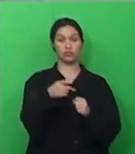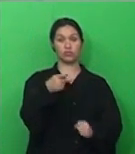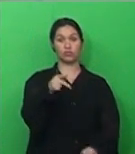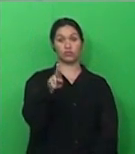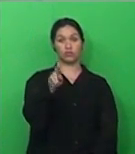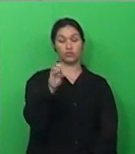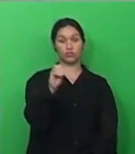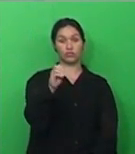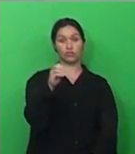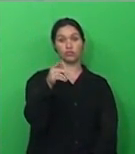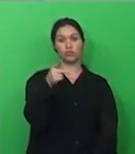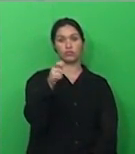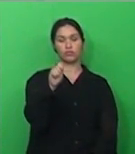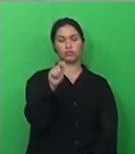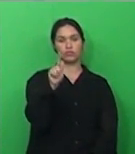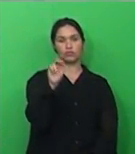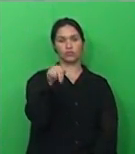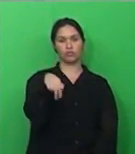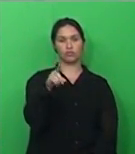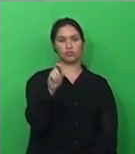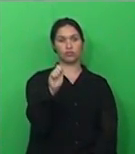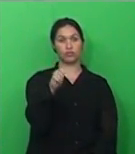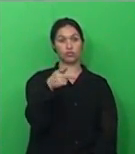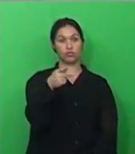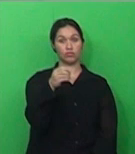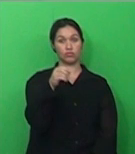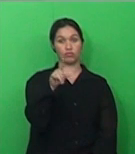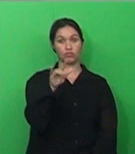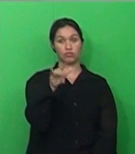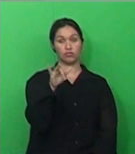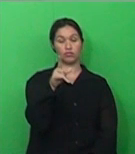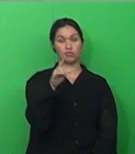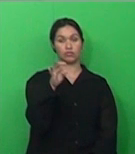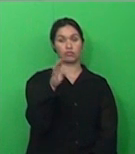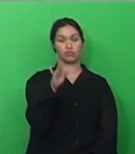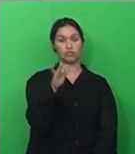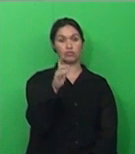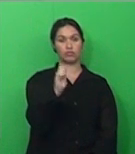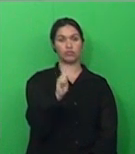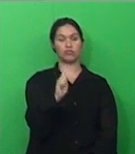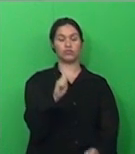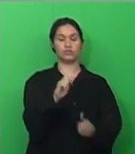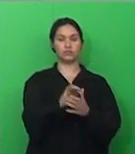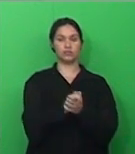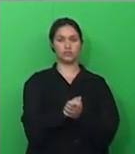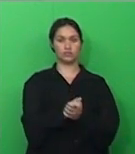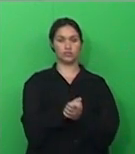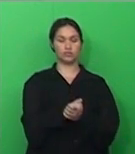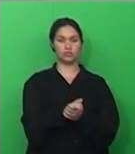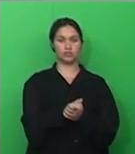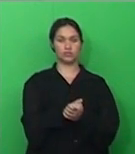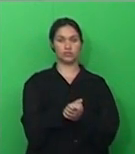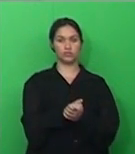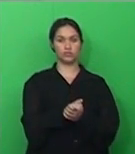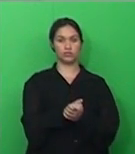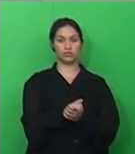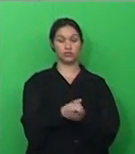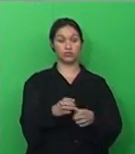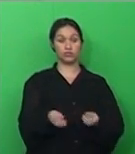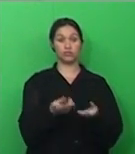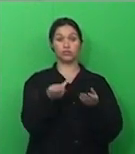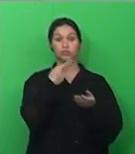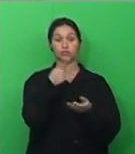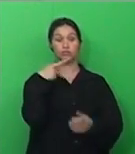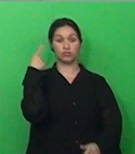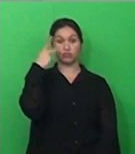aula, bem como incitar os seus alunos a participar de manifestações, atos públicos ou passeatas. Ao tratar de questões